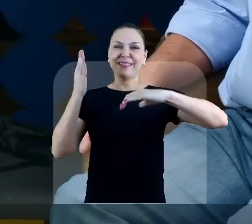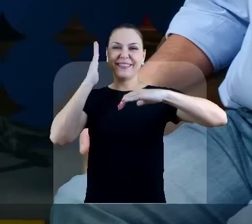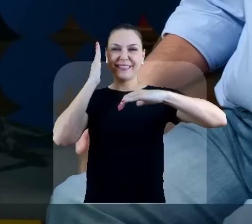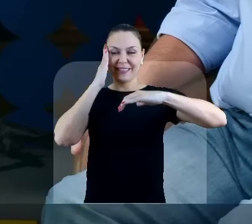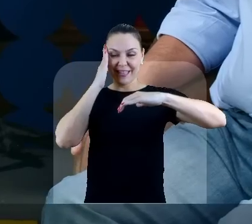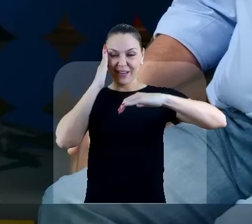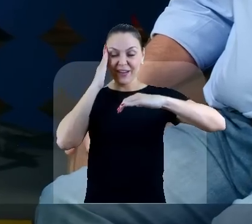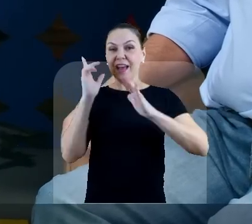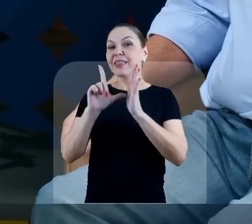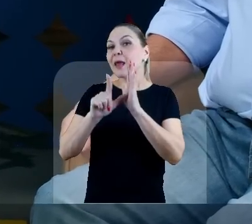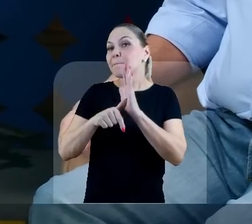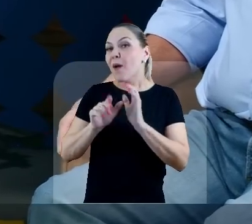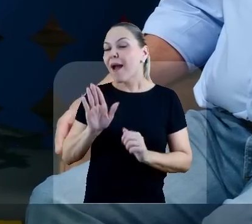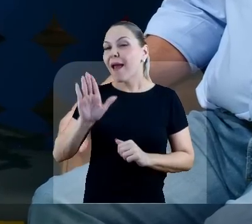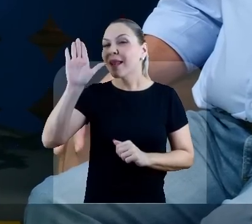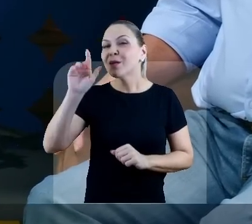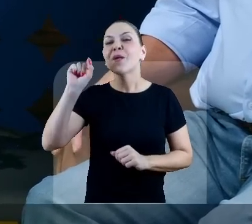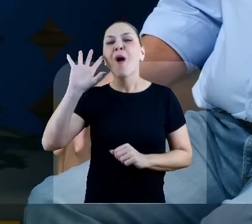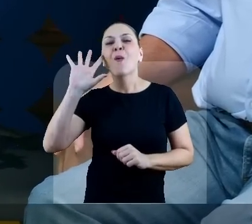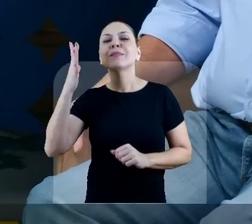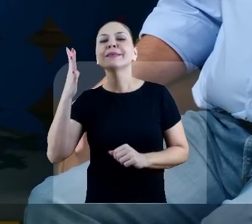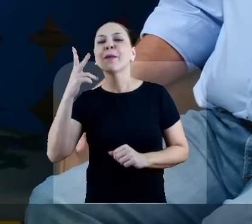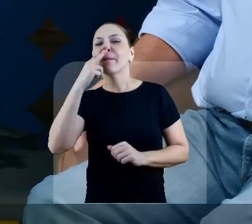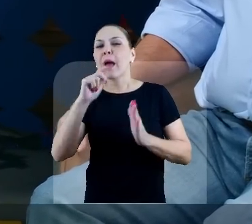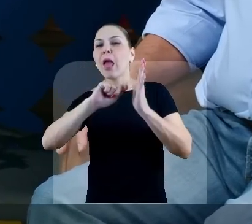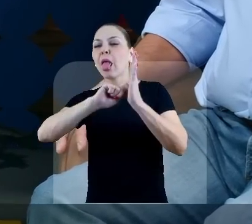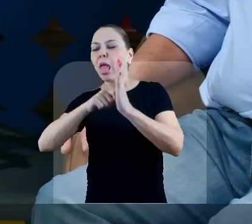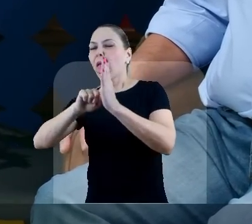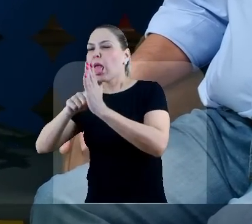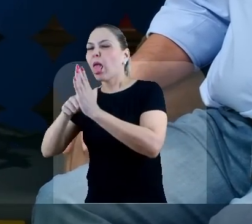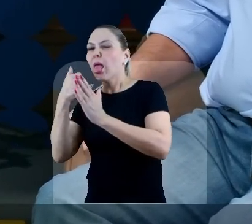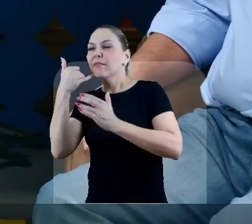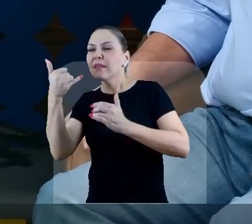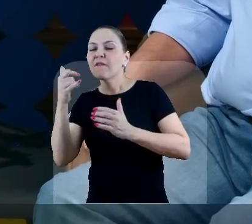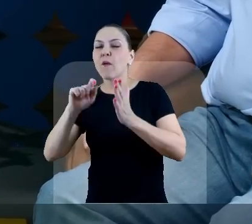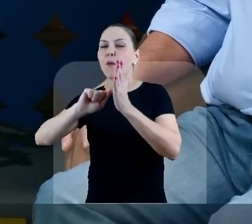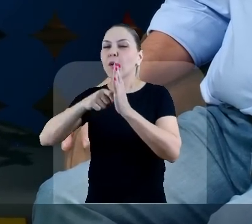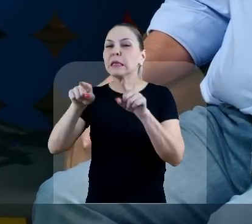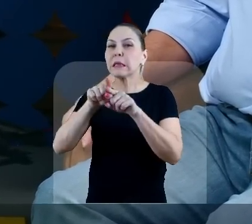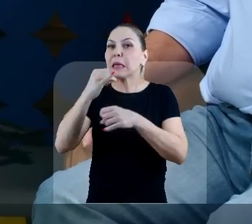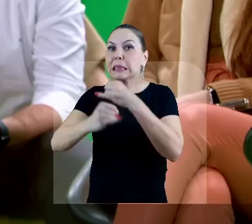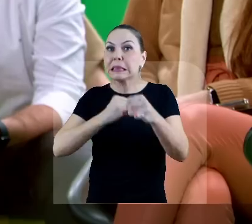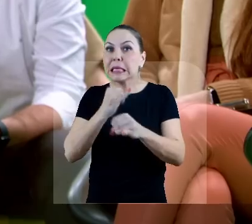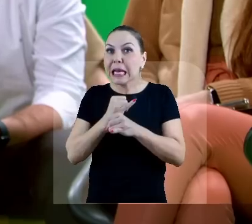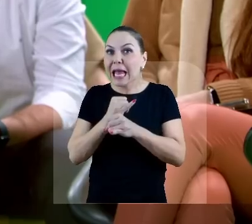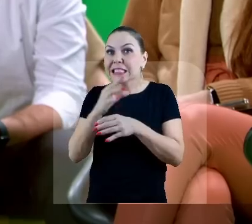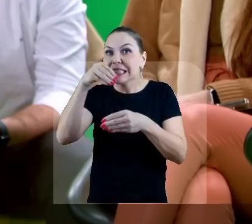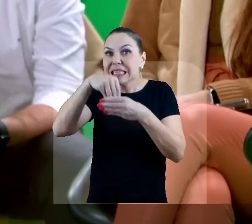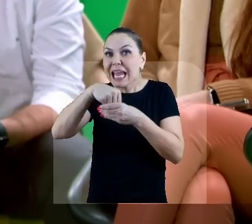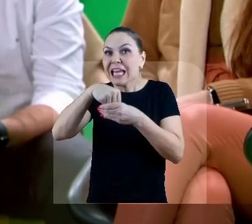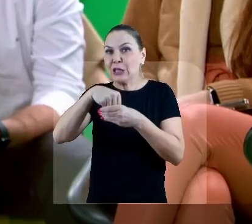Nacional. Eles, depois da eleição, eles andaram bloqueando telefones e a internet, né,